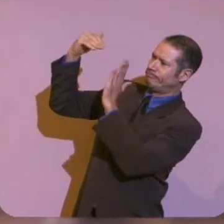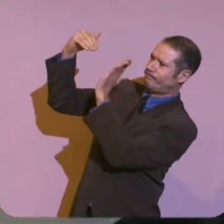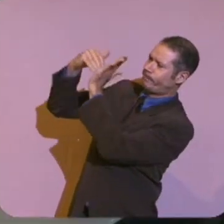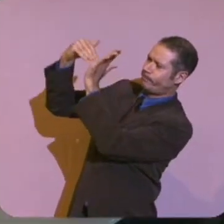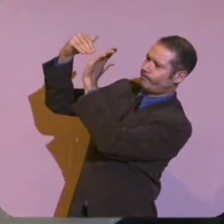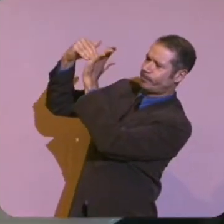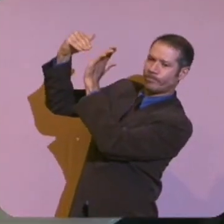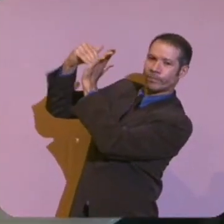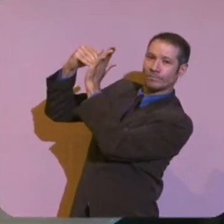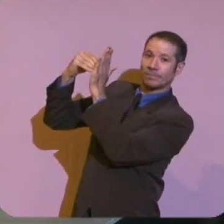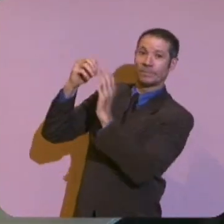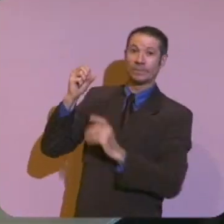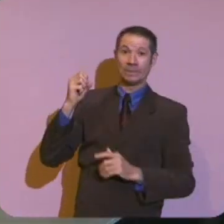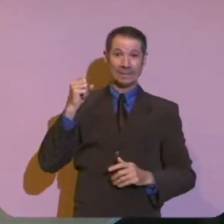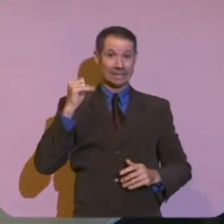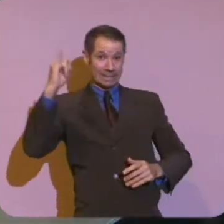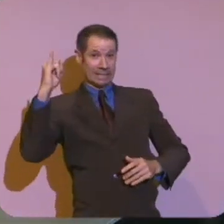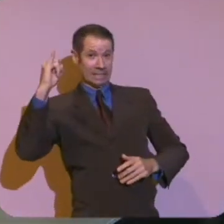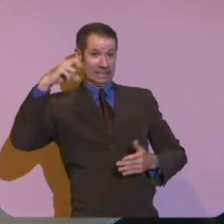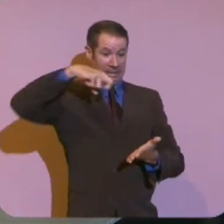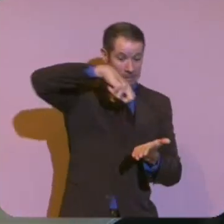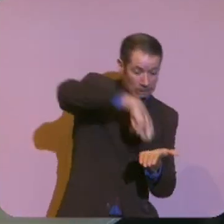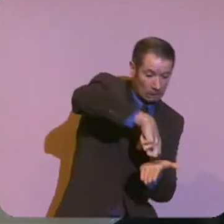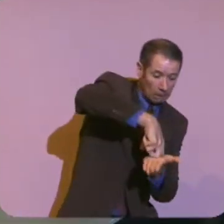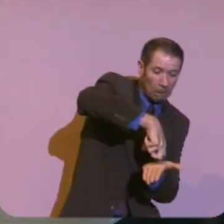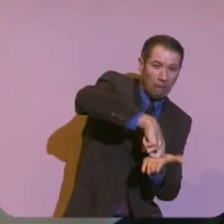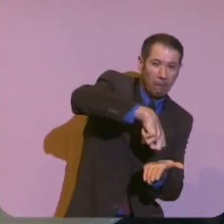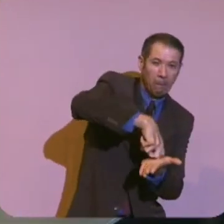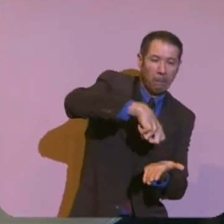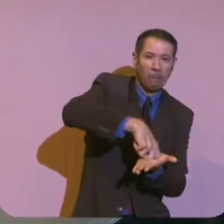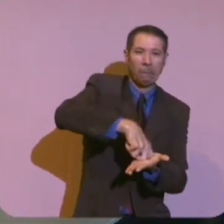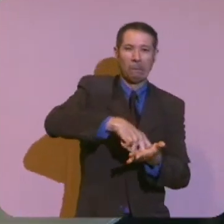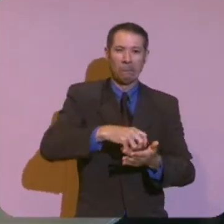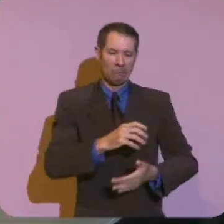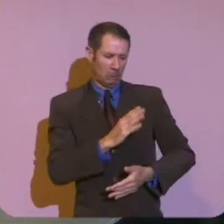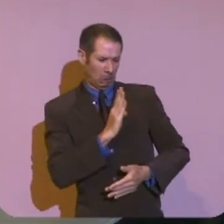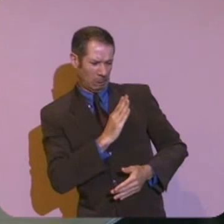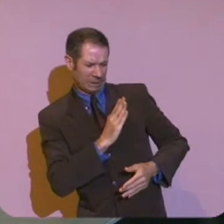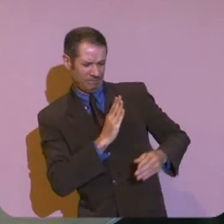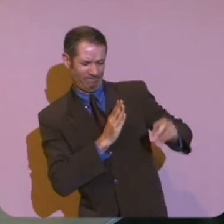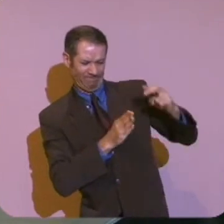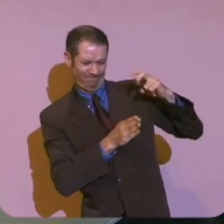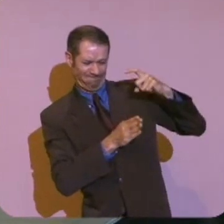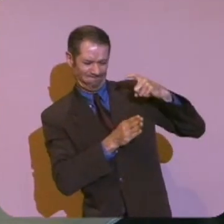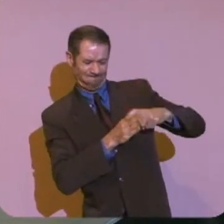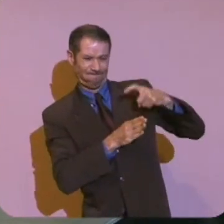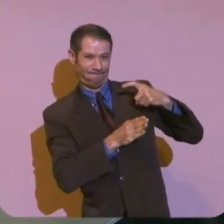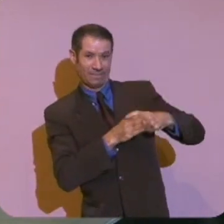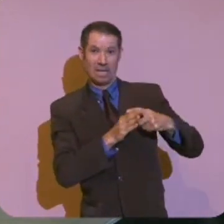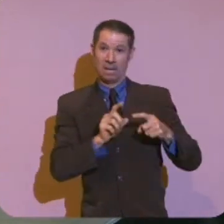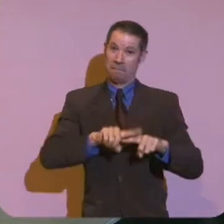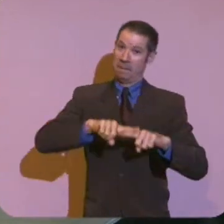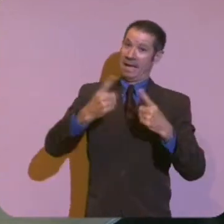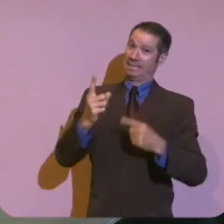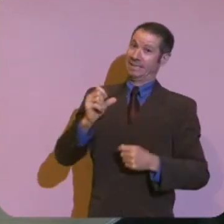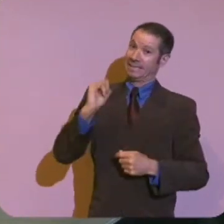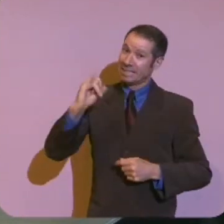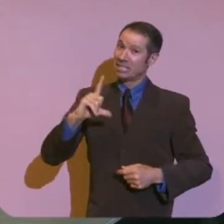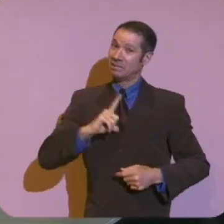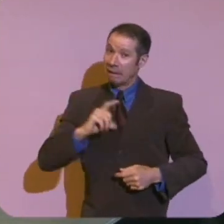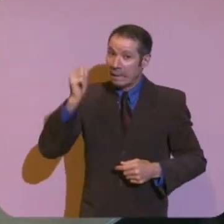se eu prometi um castigo e o coração amolece e há arrependimento, então eu